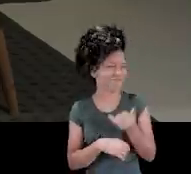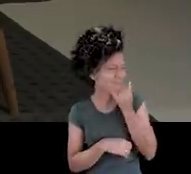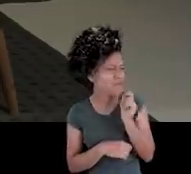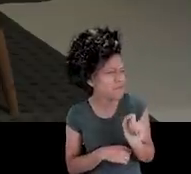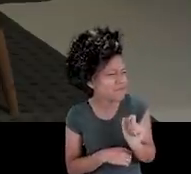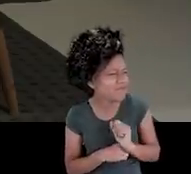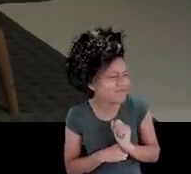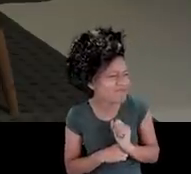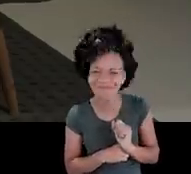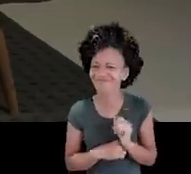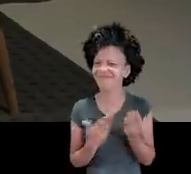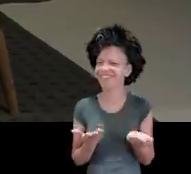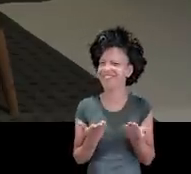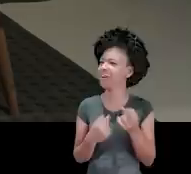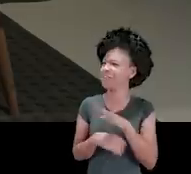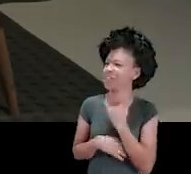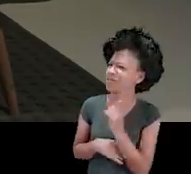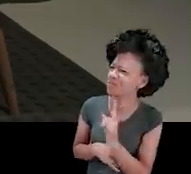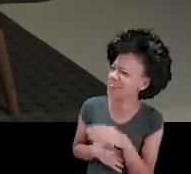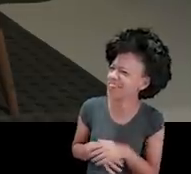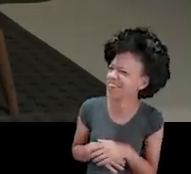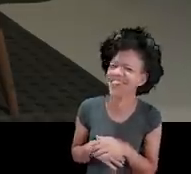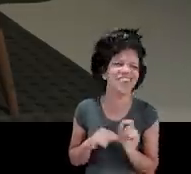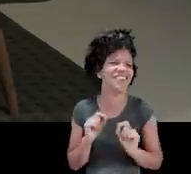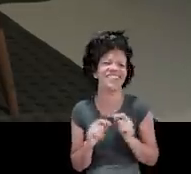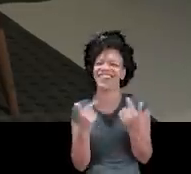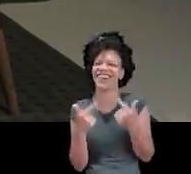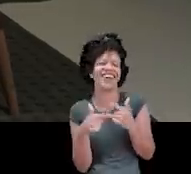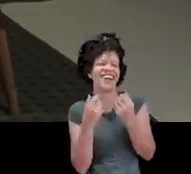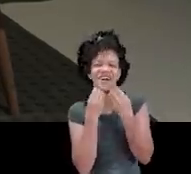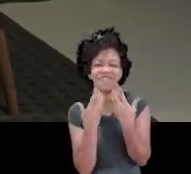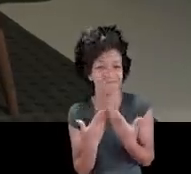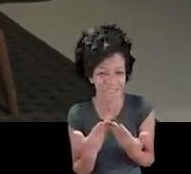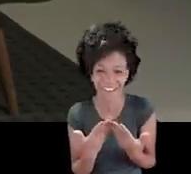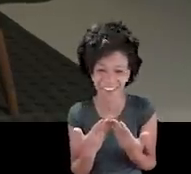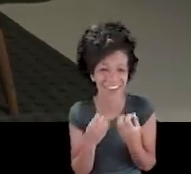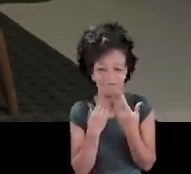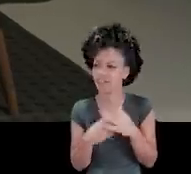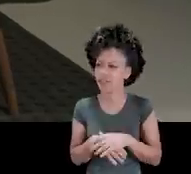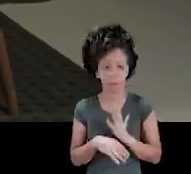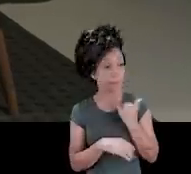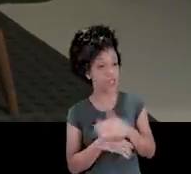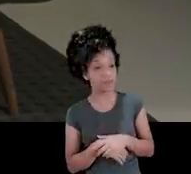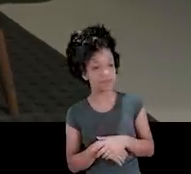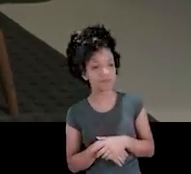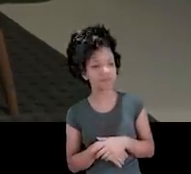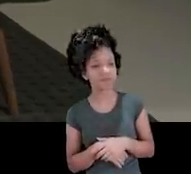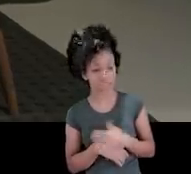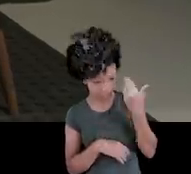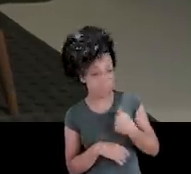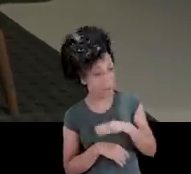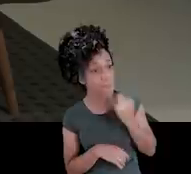bom pra caralho. O que ela falou é muito bom, cara. O que ela falou é muito bom, cara. E é legal que é um velhinho, ele pensou, mano, morri. Ele deve ter pensado, eu